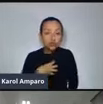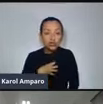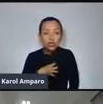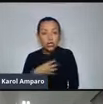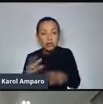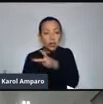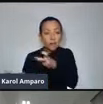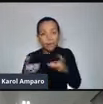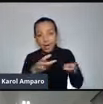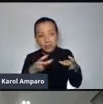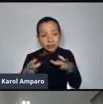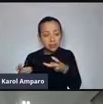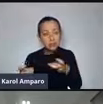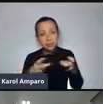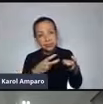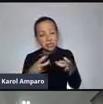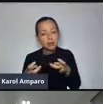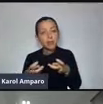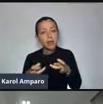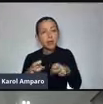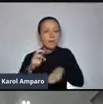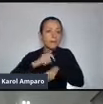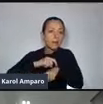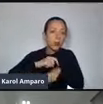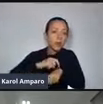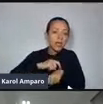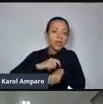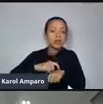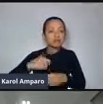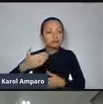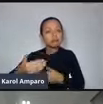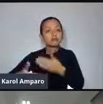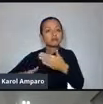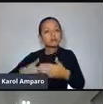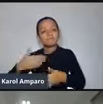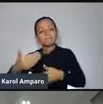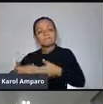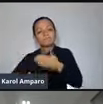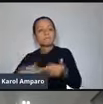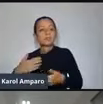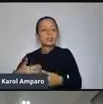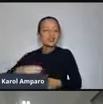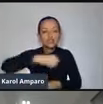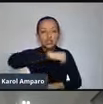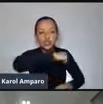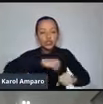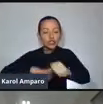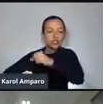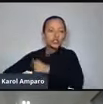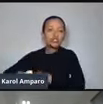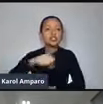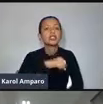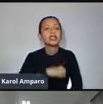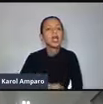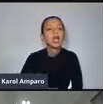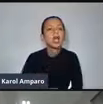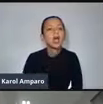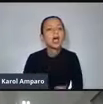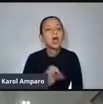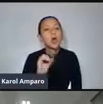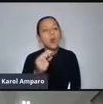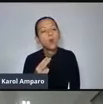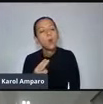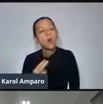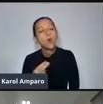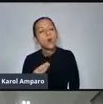né, em situações, no caminhar, naquele gingado, naquela coisa que eu vejo